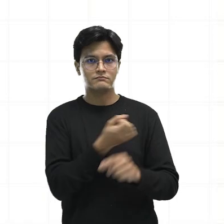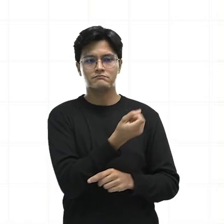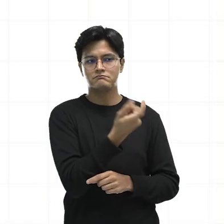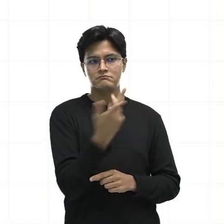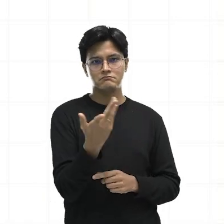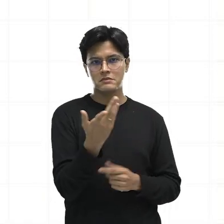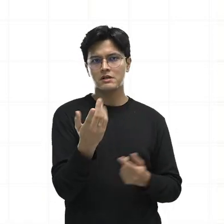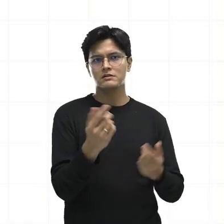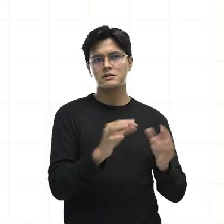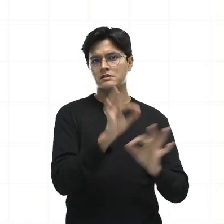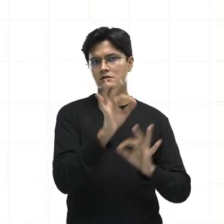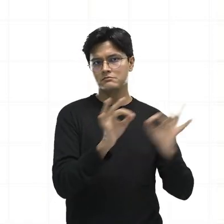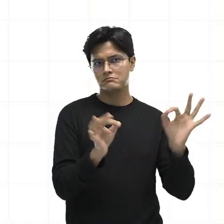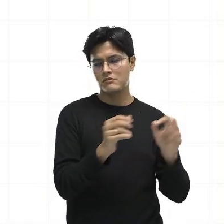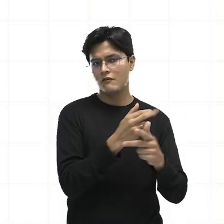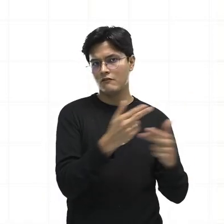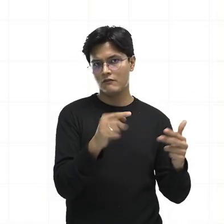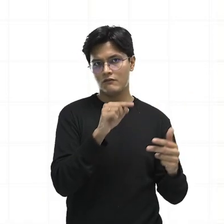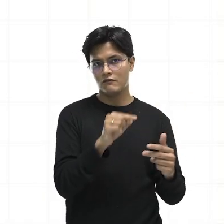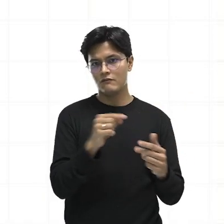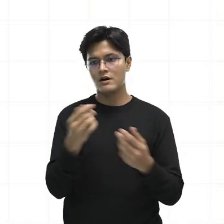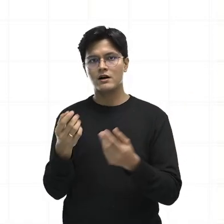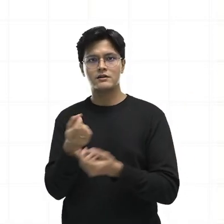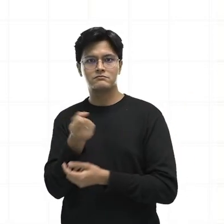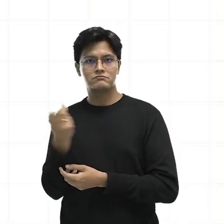grandezas, tá?